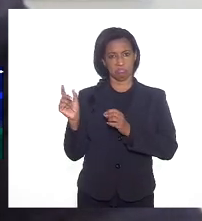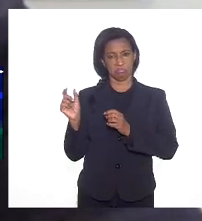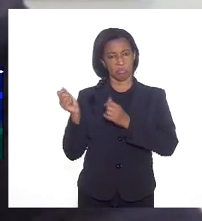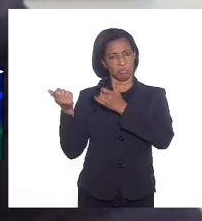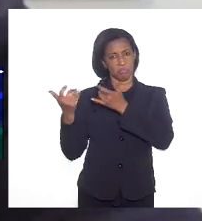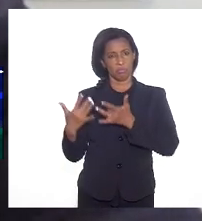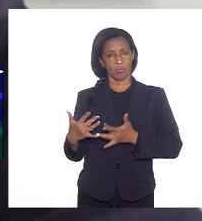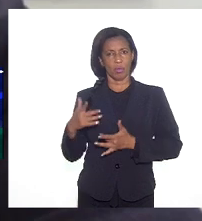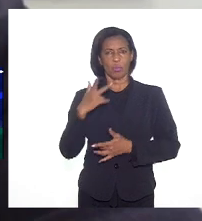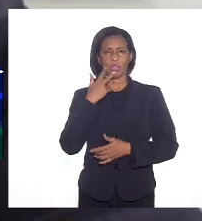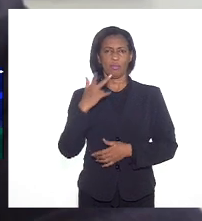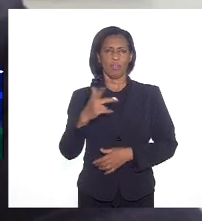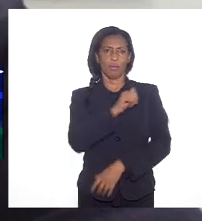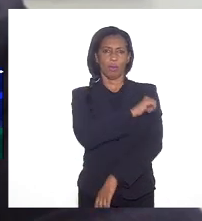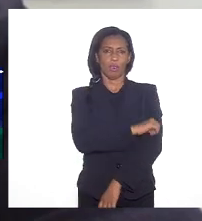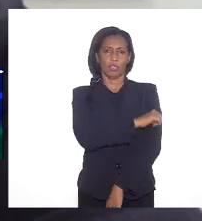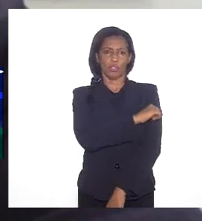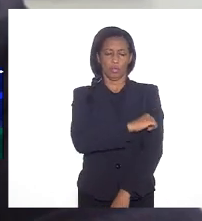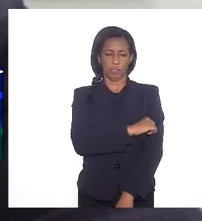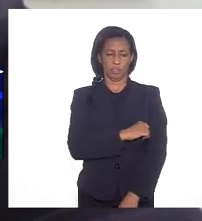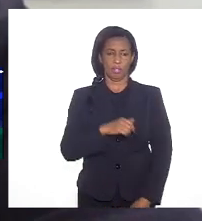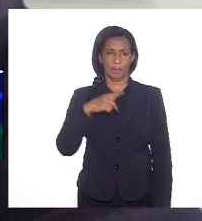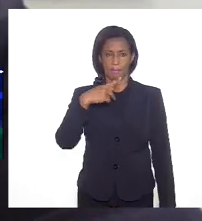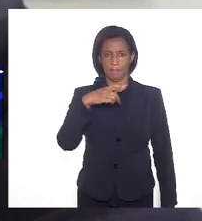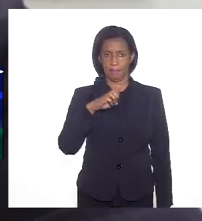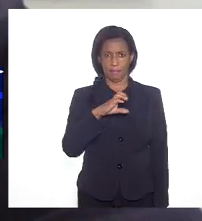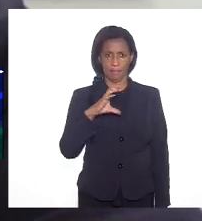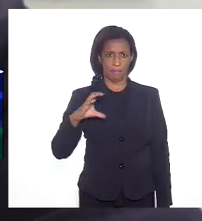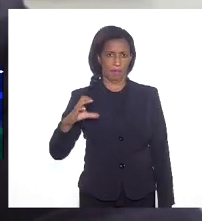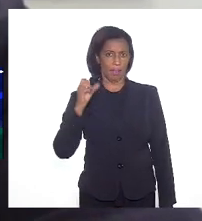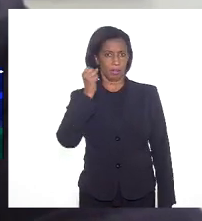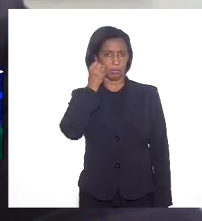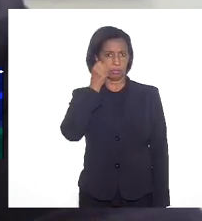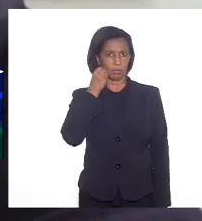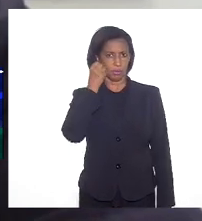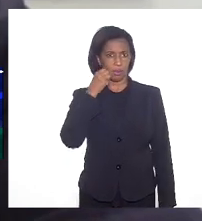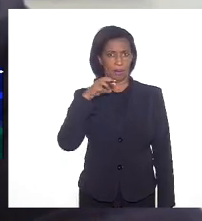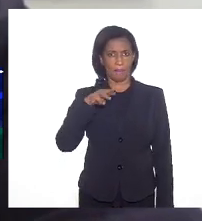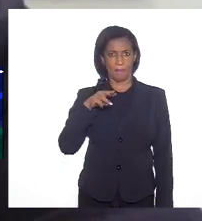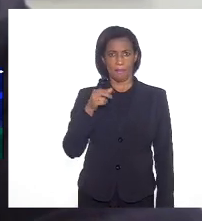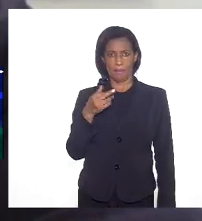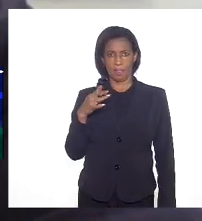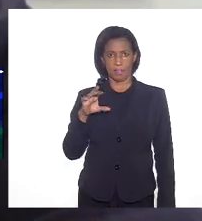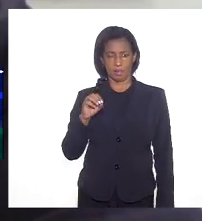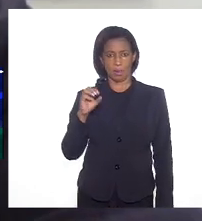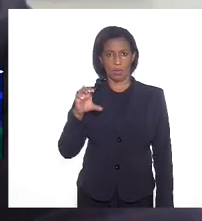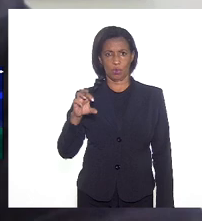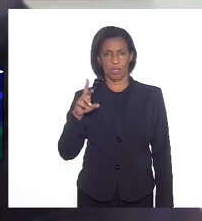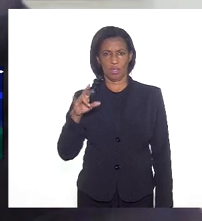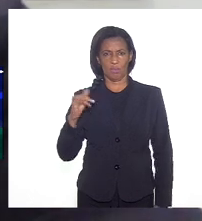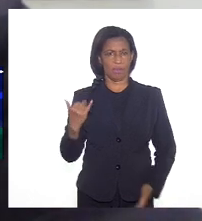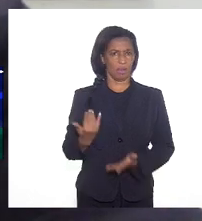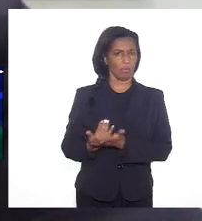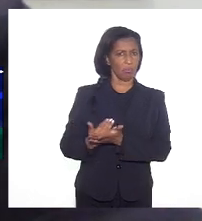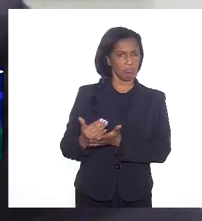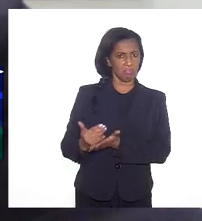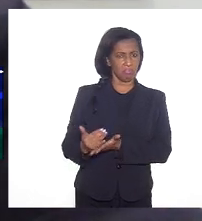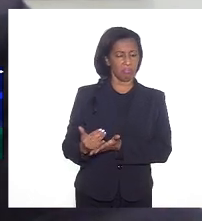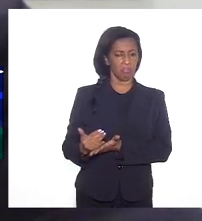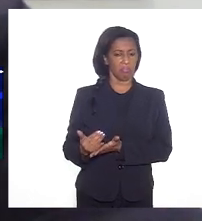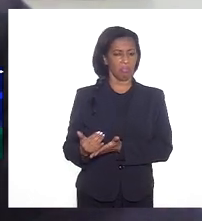que disse a deputada enfermeira Regiane a PEC do senador do então senador Marcelo Crivella foi uma iniciativa